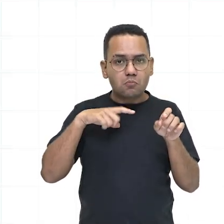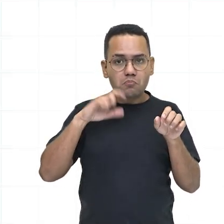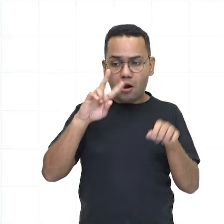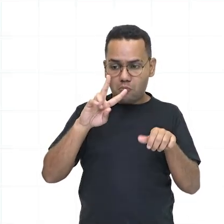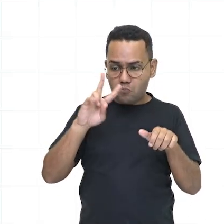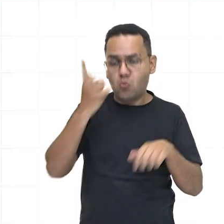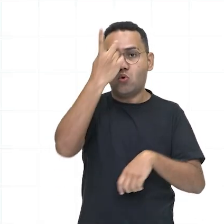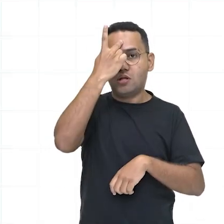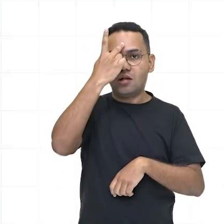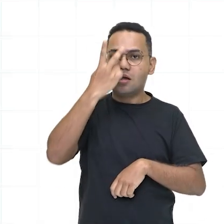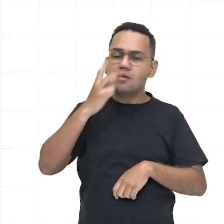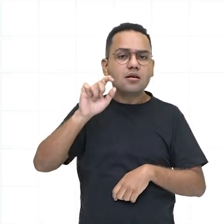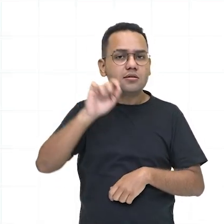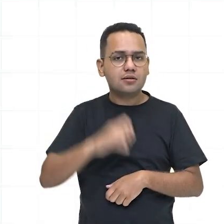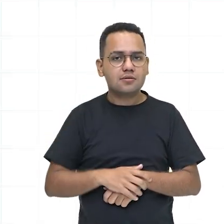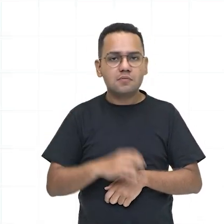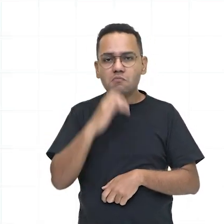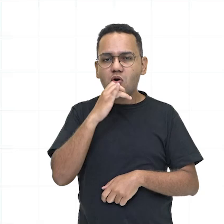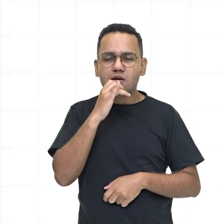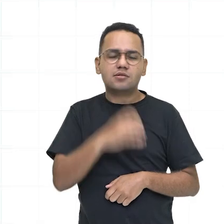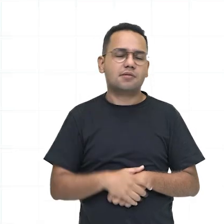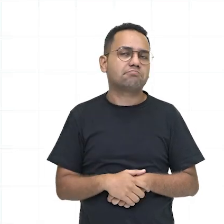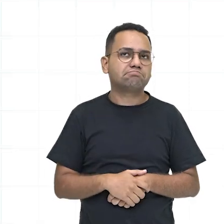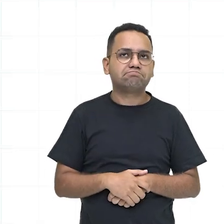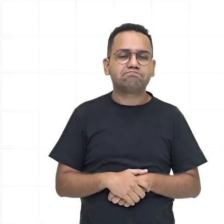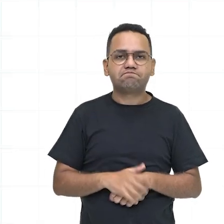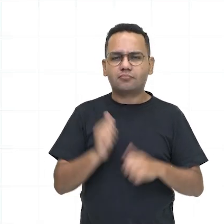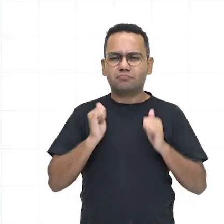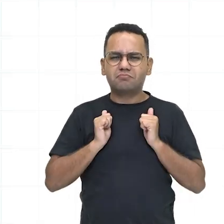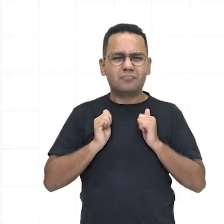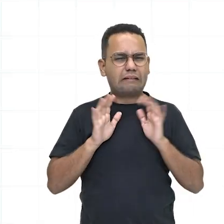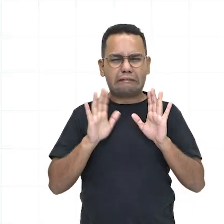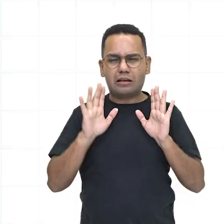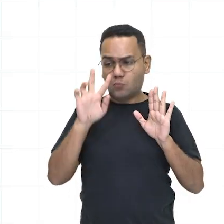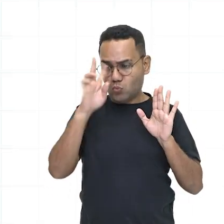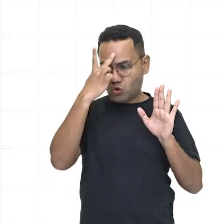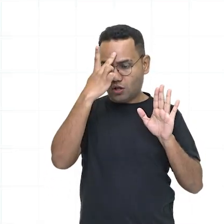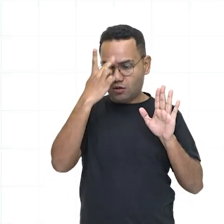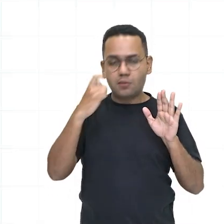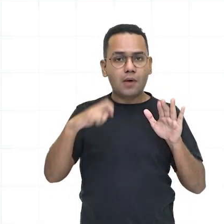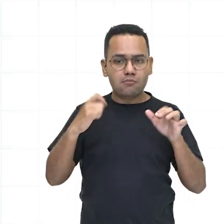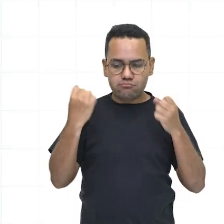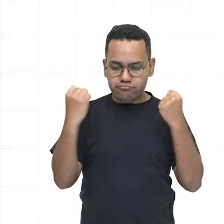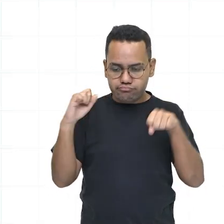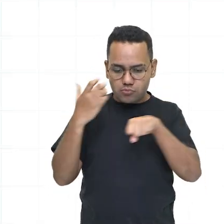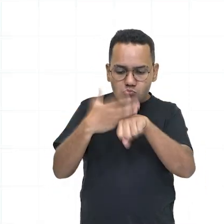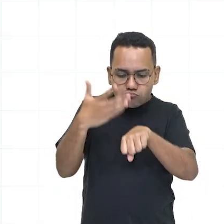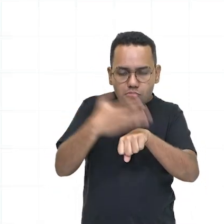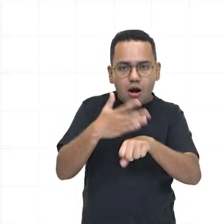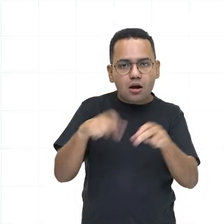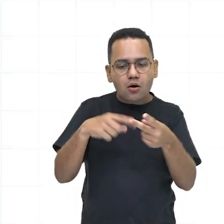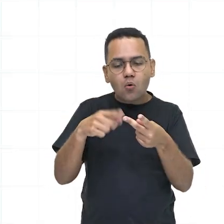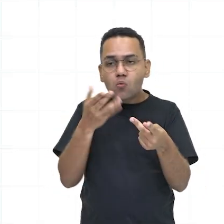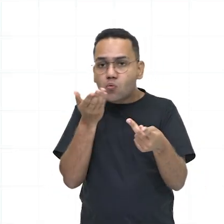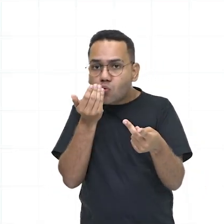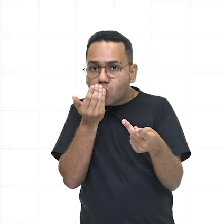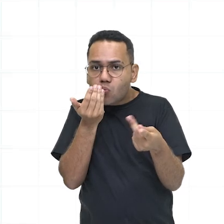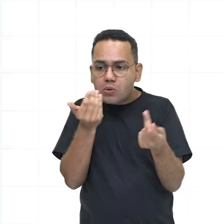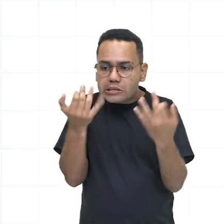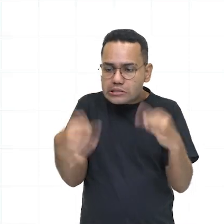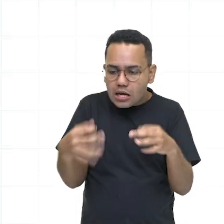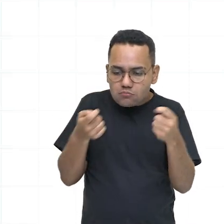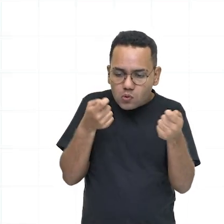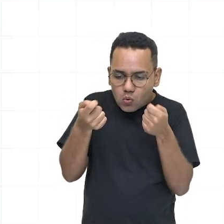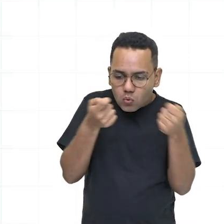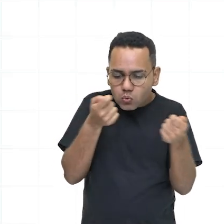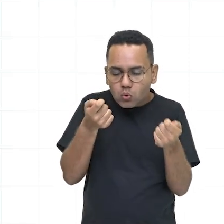uma boa alimentação, uma prática regular de exercícios físicos, aí você